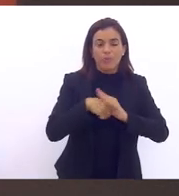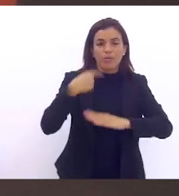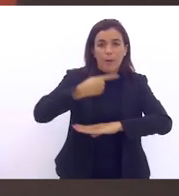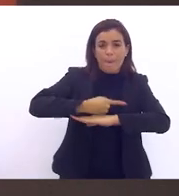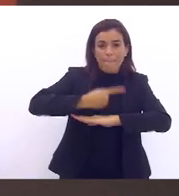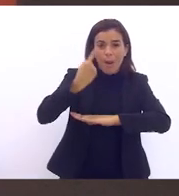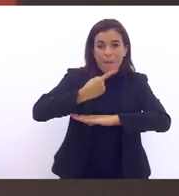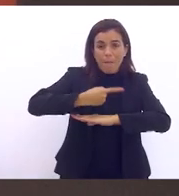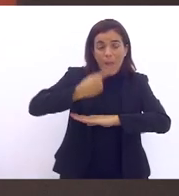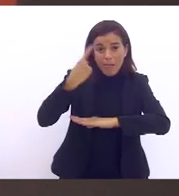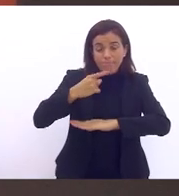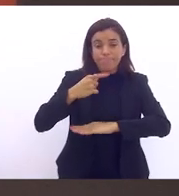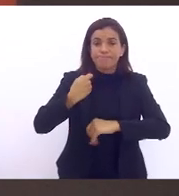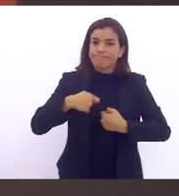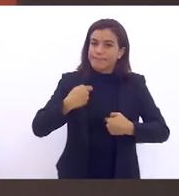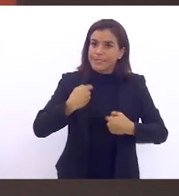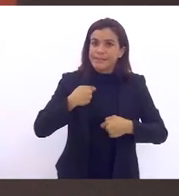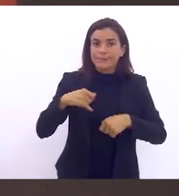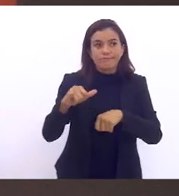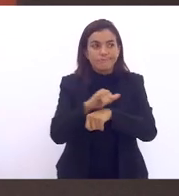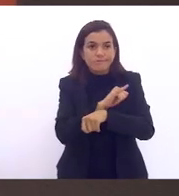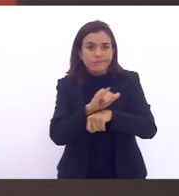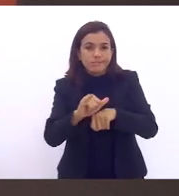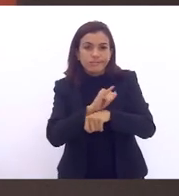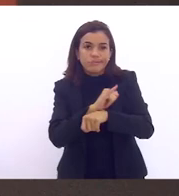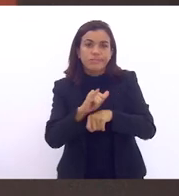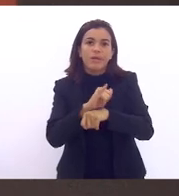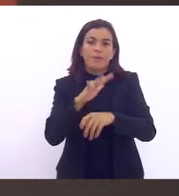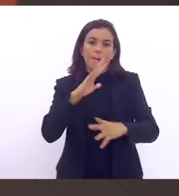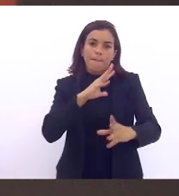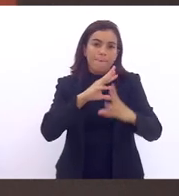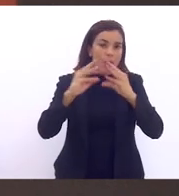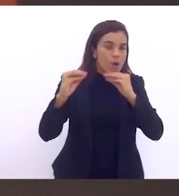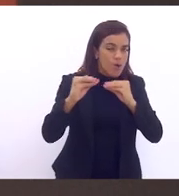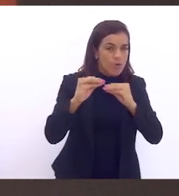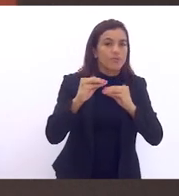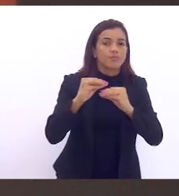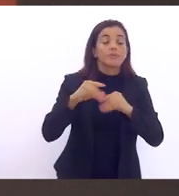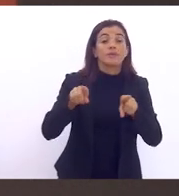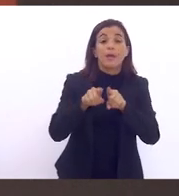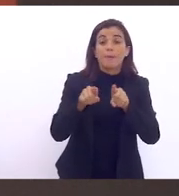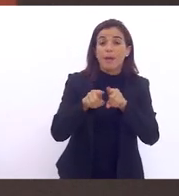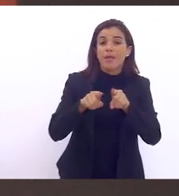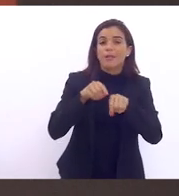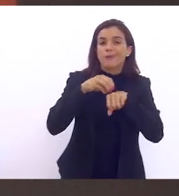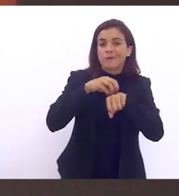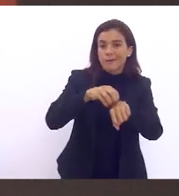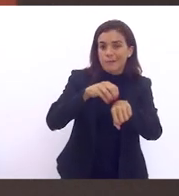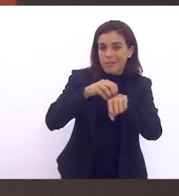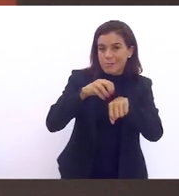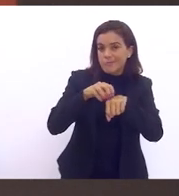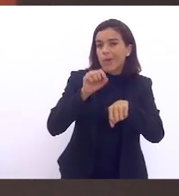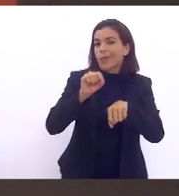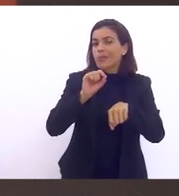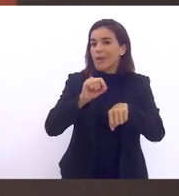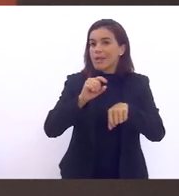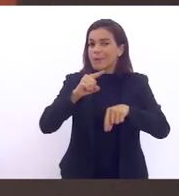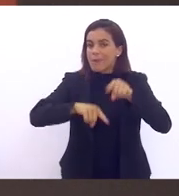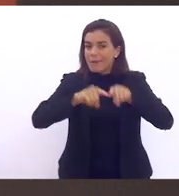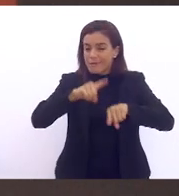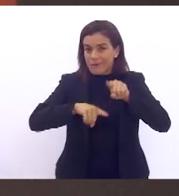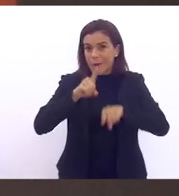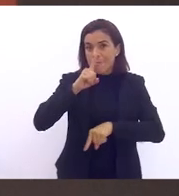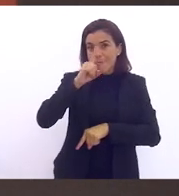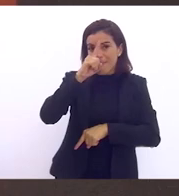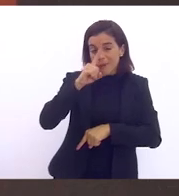alternativos para um plano de contingência eventual Além da questão de transporte de Cargas perigosas na região também com meio ambiente delicado e o